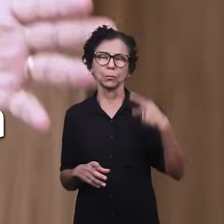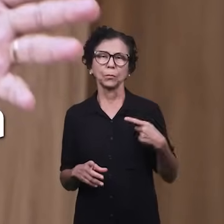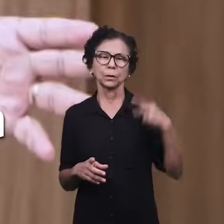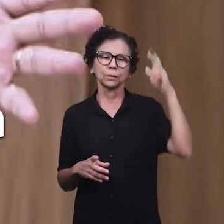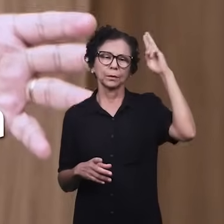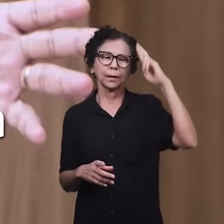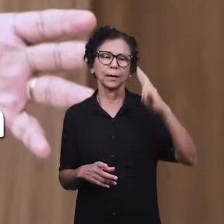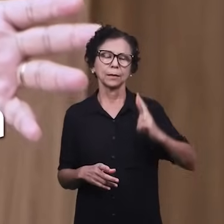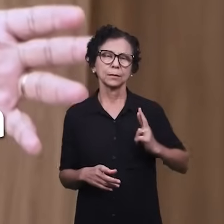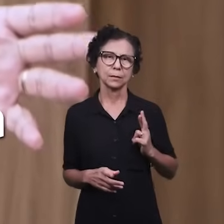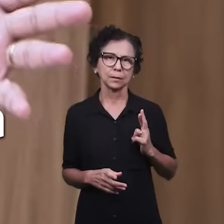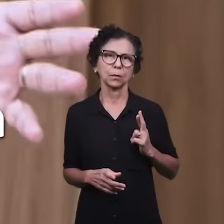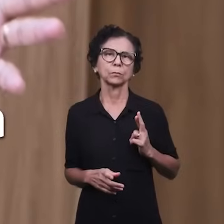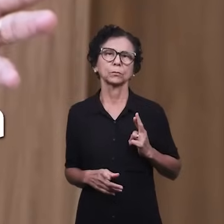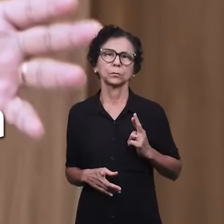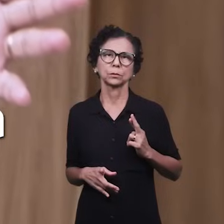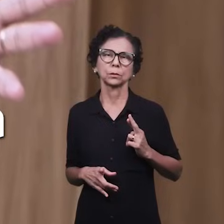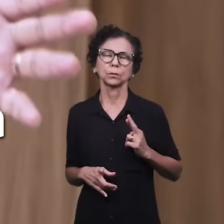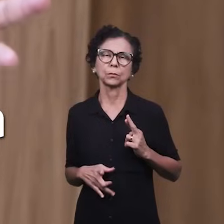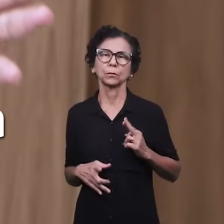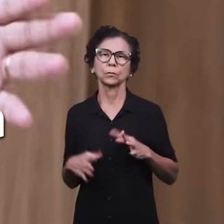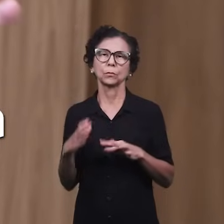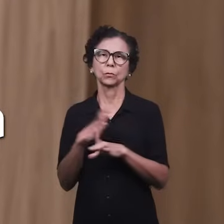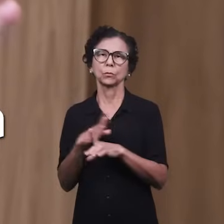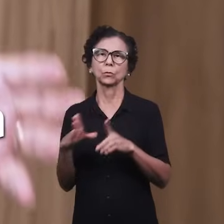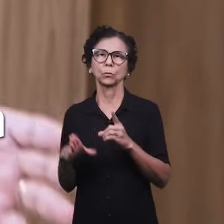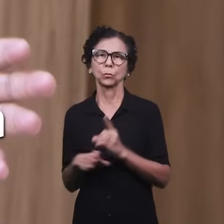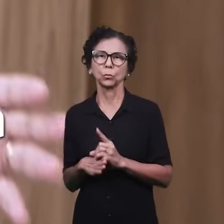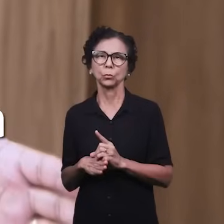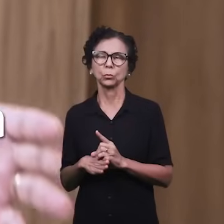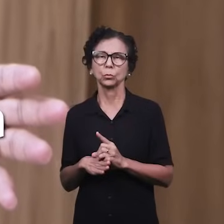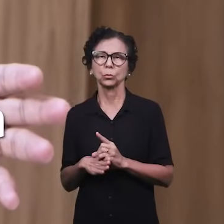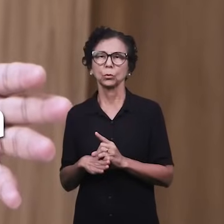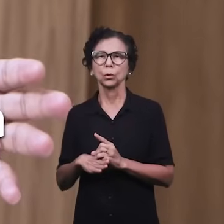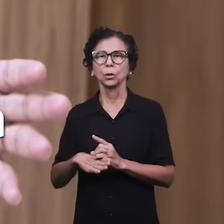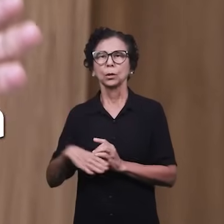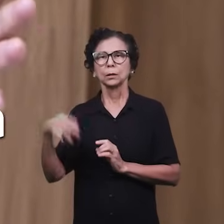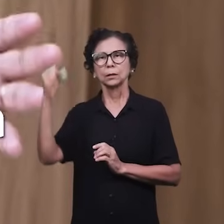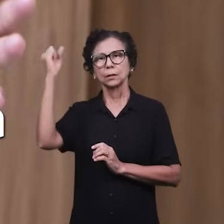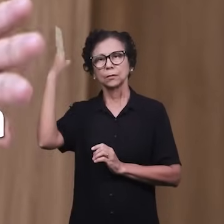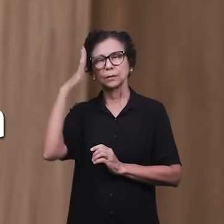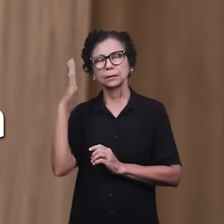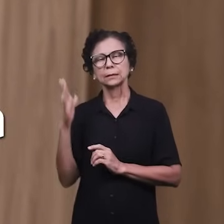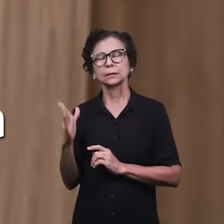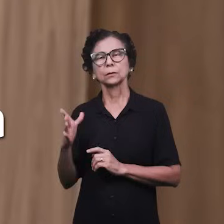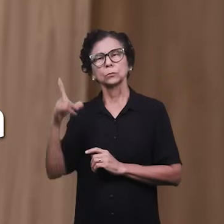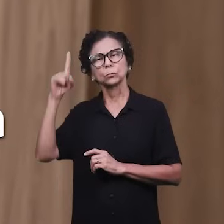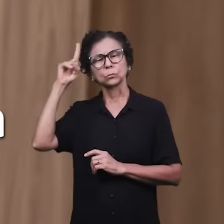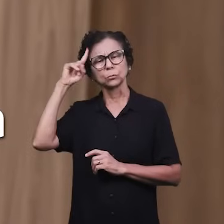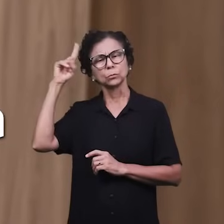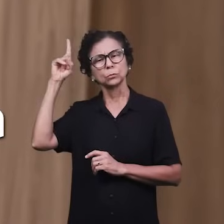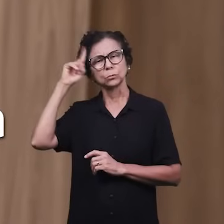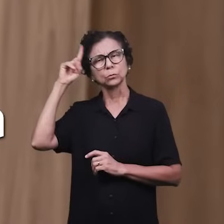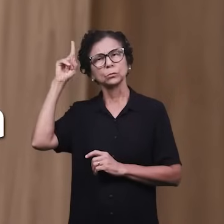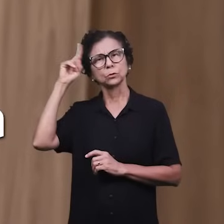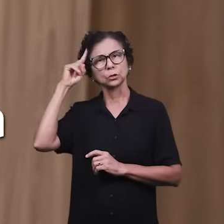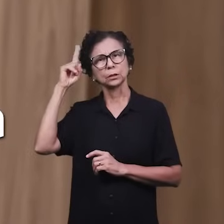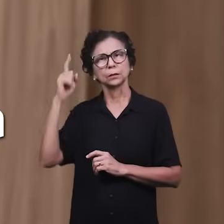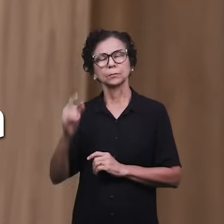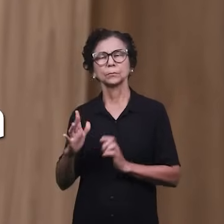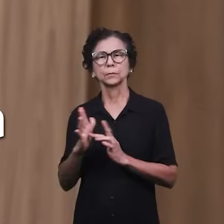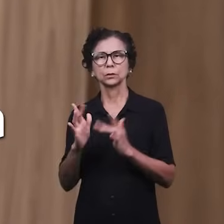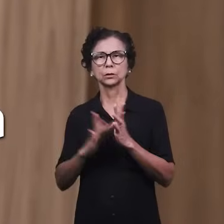culto precisa ter a revelação constante para que assim o Senhor opere e